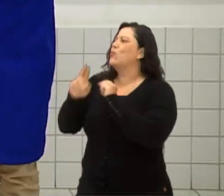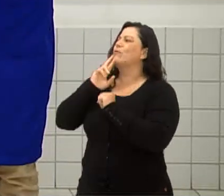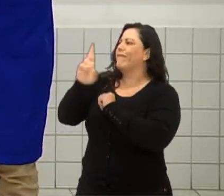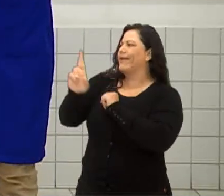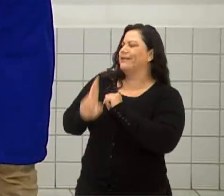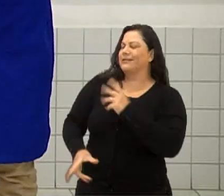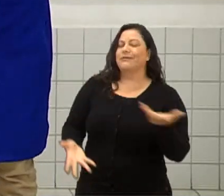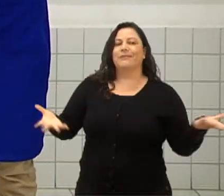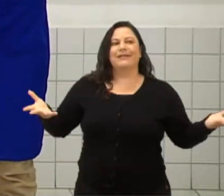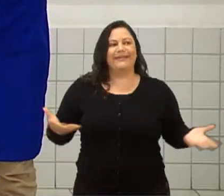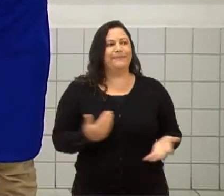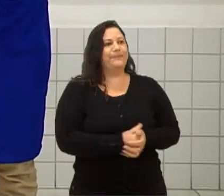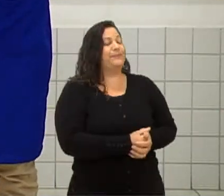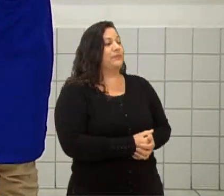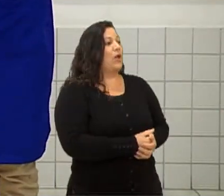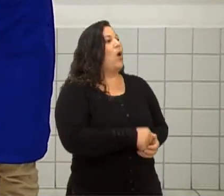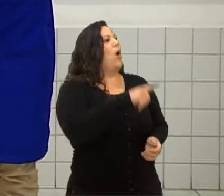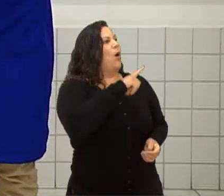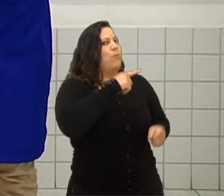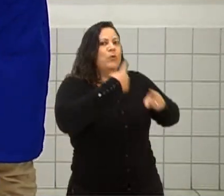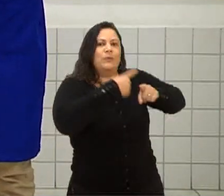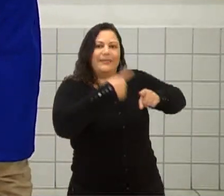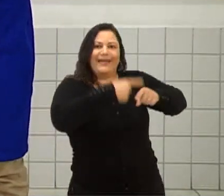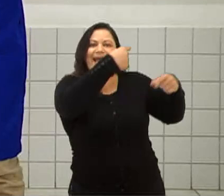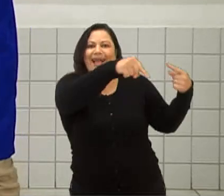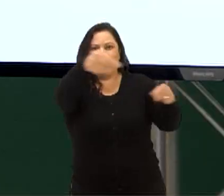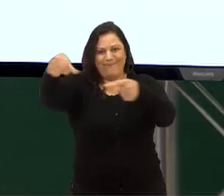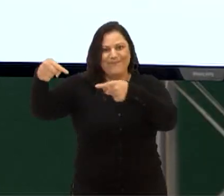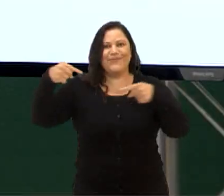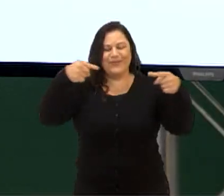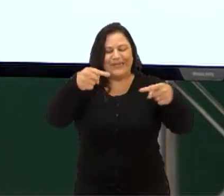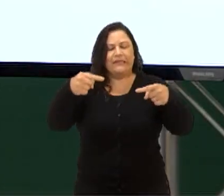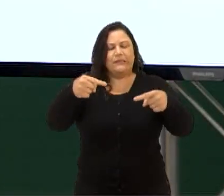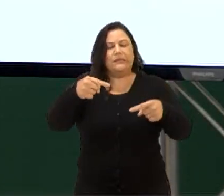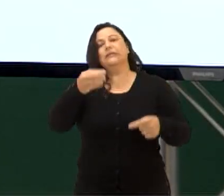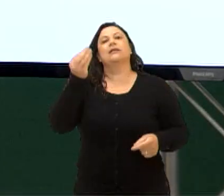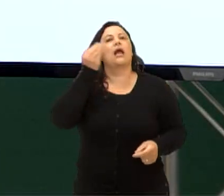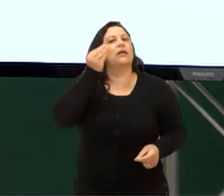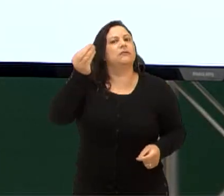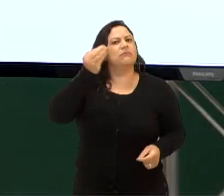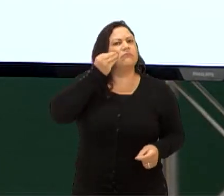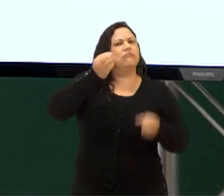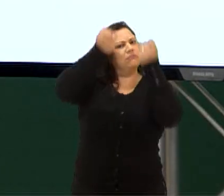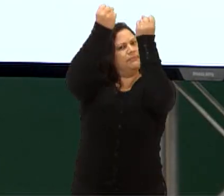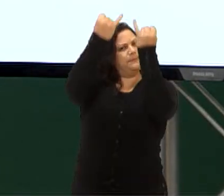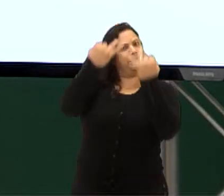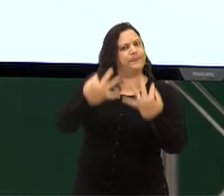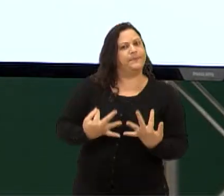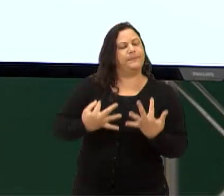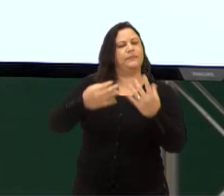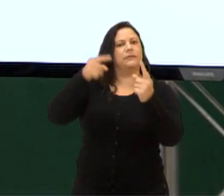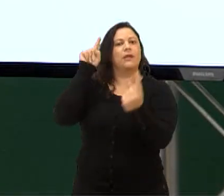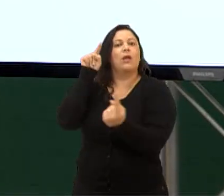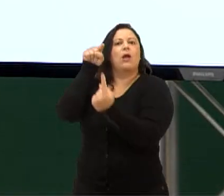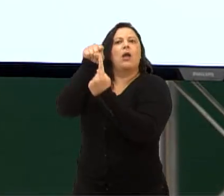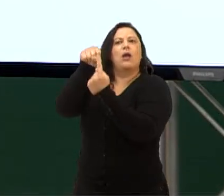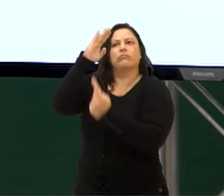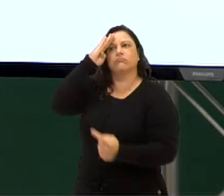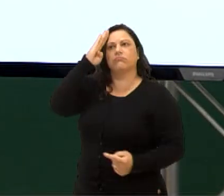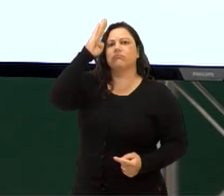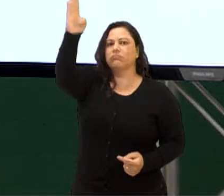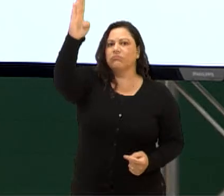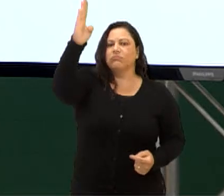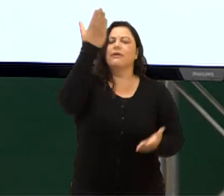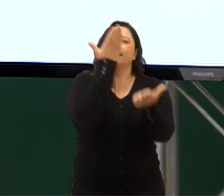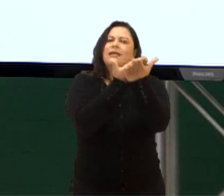coisa que a filosofia política ela tenta explicar, mas há algumas questões que são centrais, tá? Então, nós vimos lá na aula